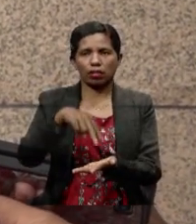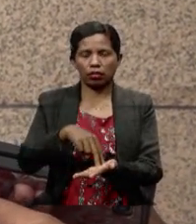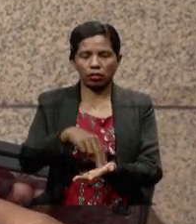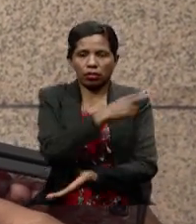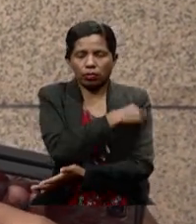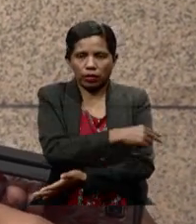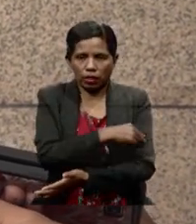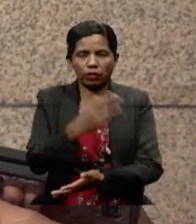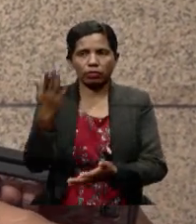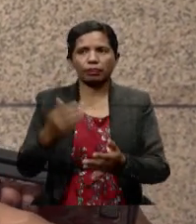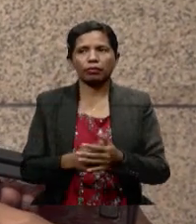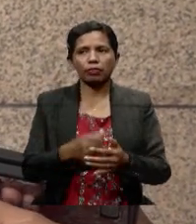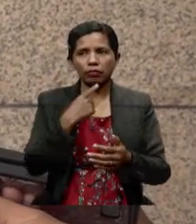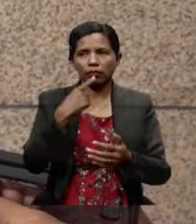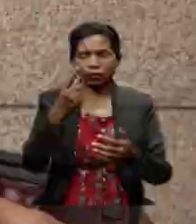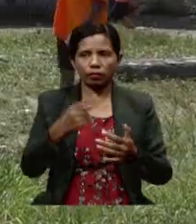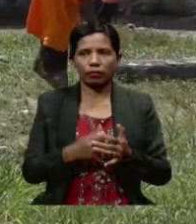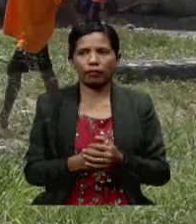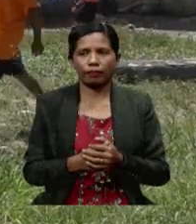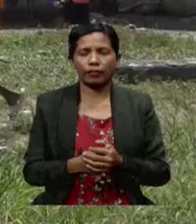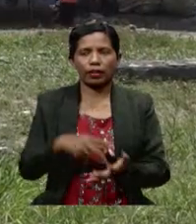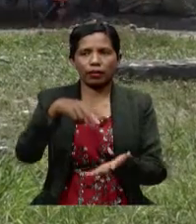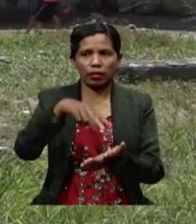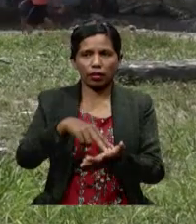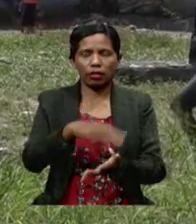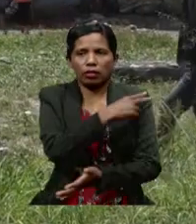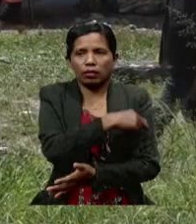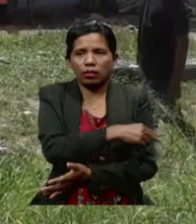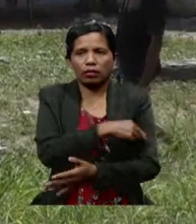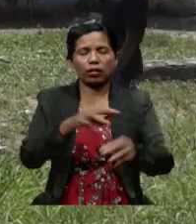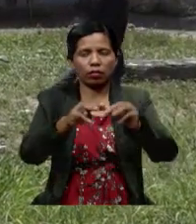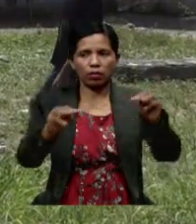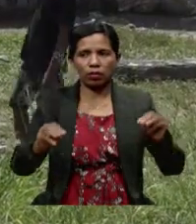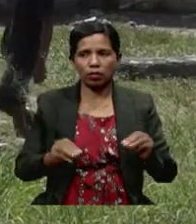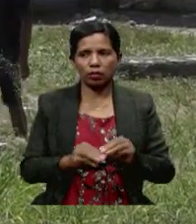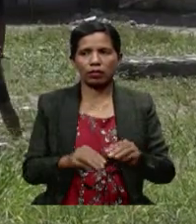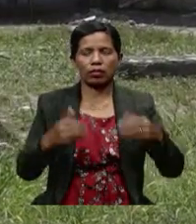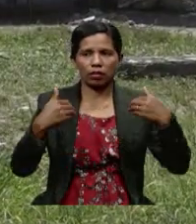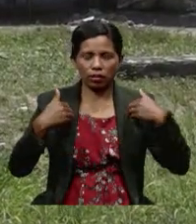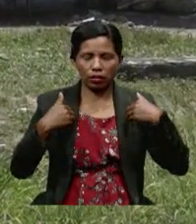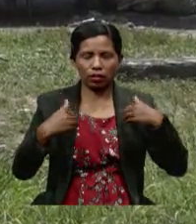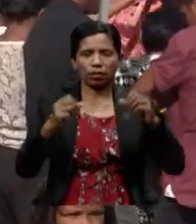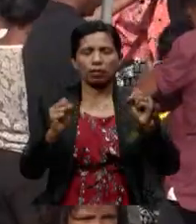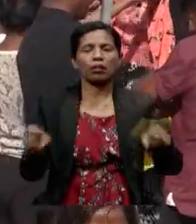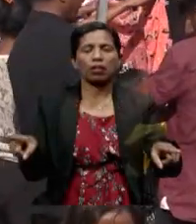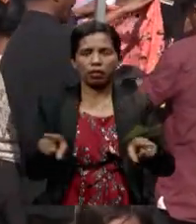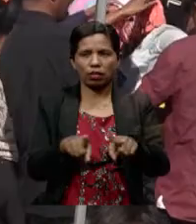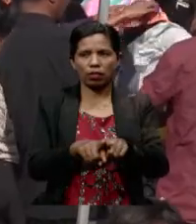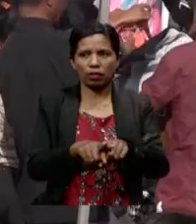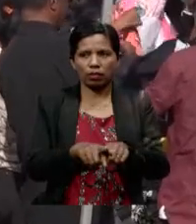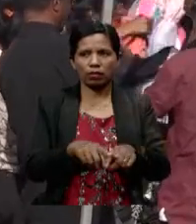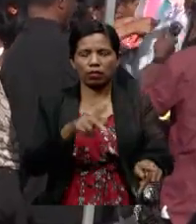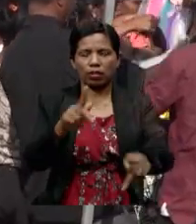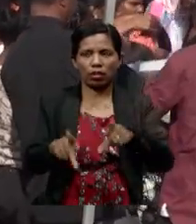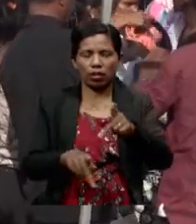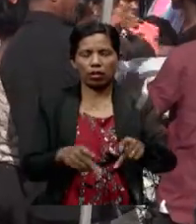saúde. Odete Viegas informa a estabelecer posto de saúde e o município, se há os critérios mecanismos, número de